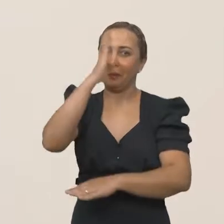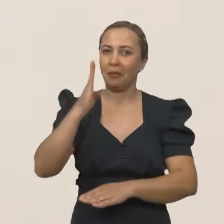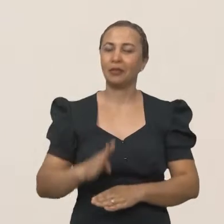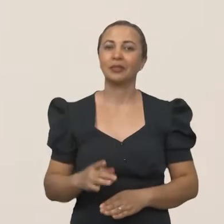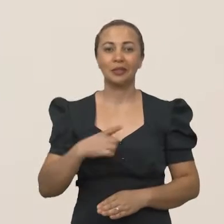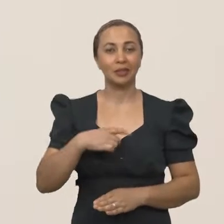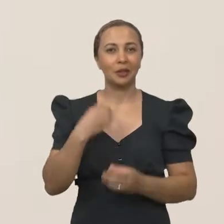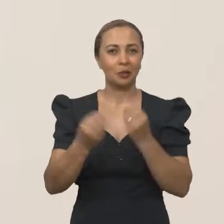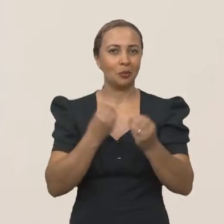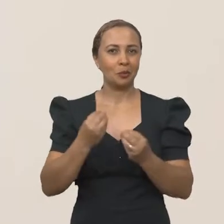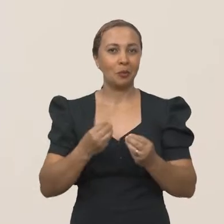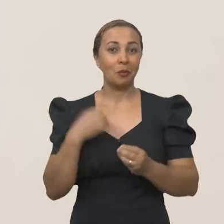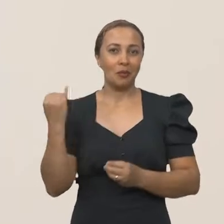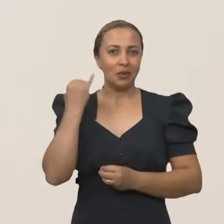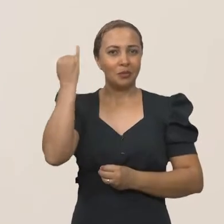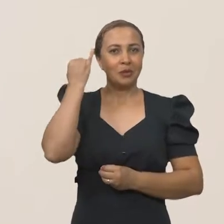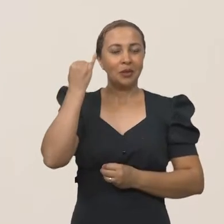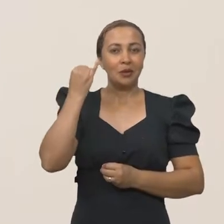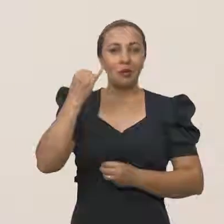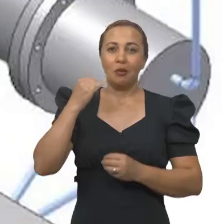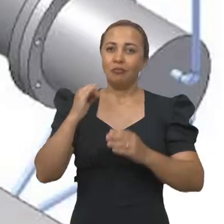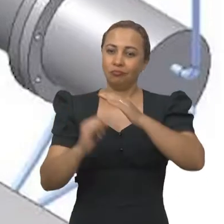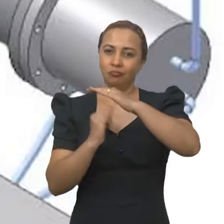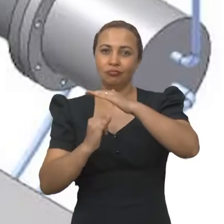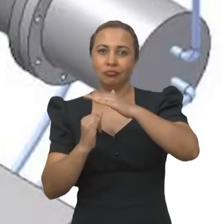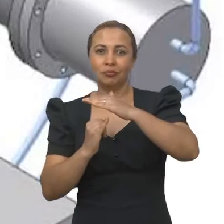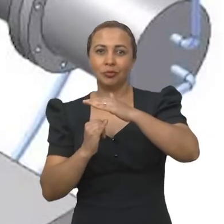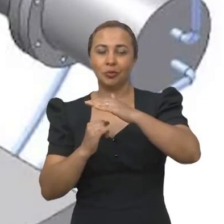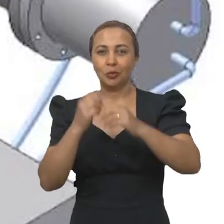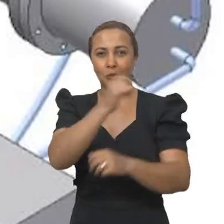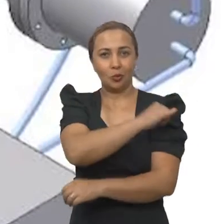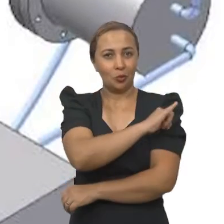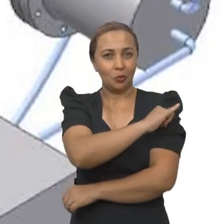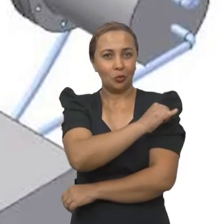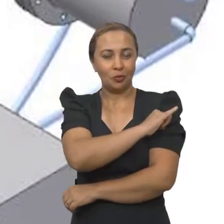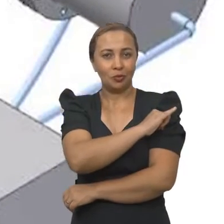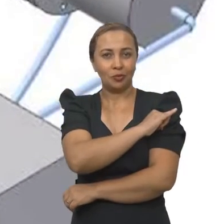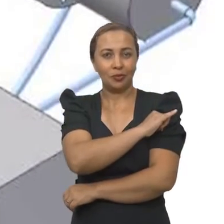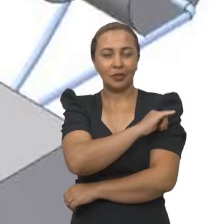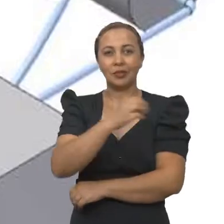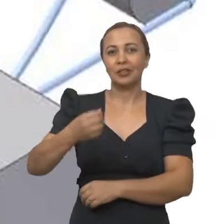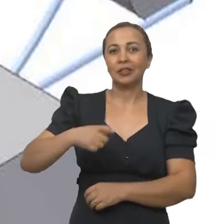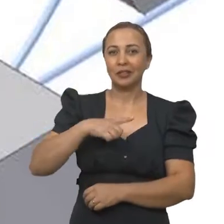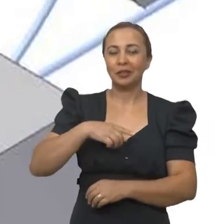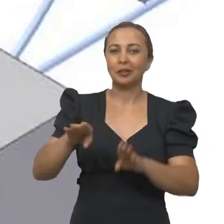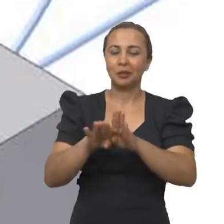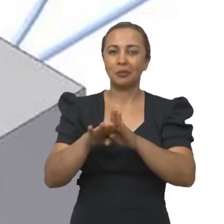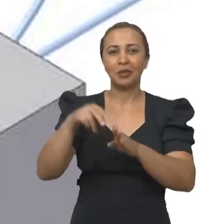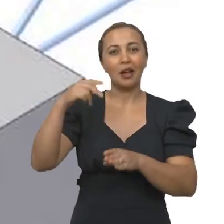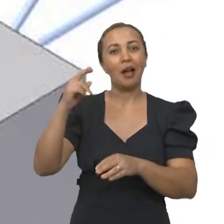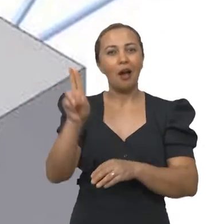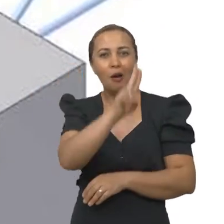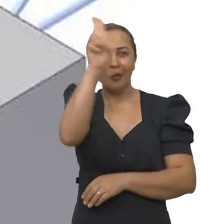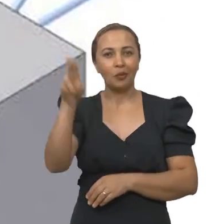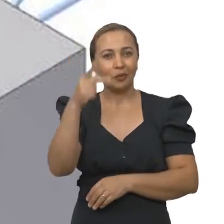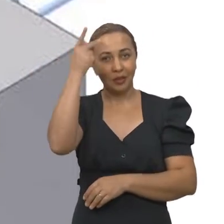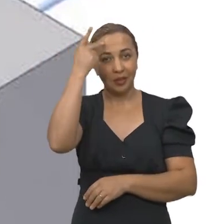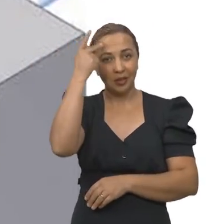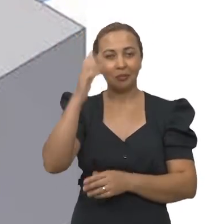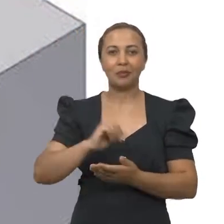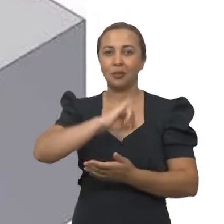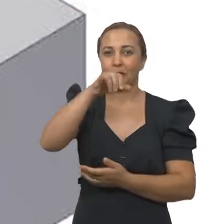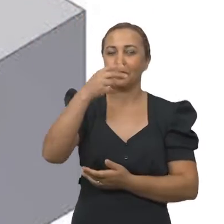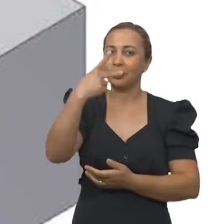engenharia brasileira, tendo como protagonista o Observatório Nacional do Rio de Janeiro, com participação importante da Universidade de São